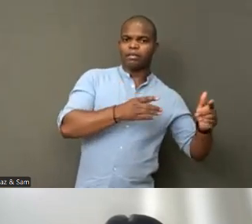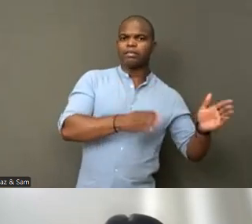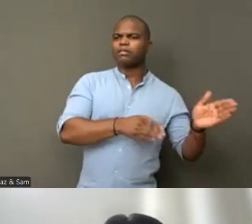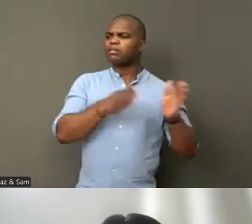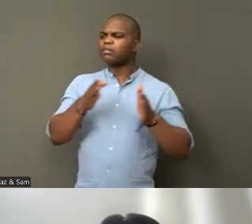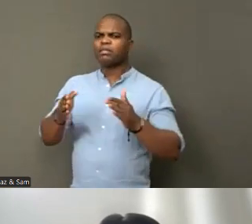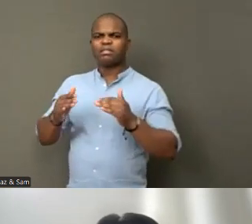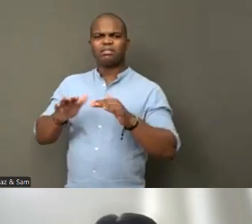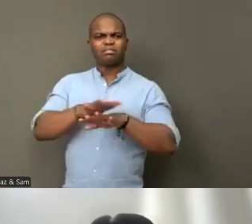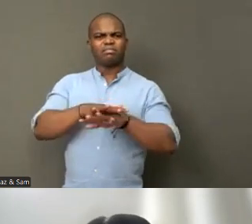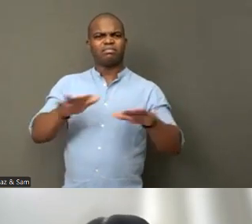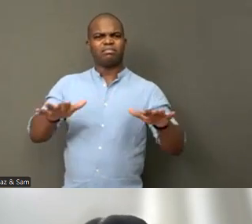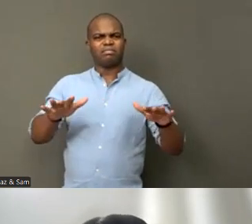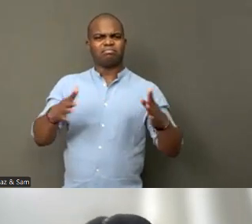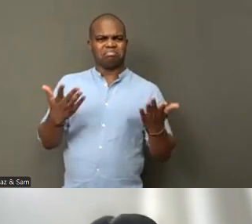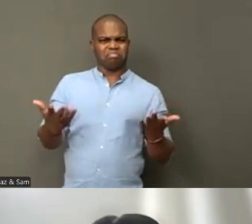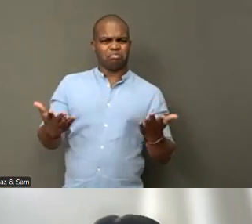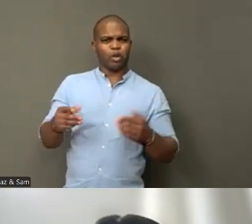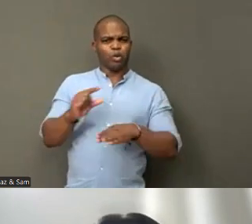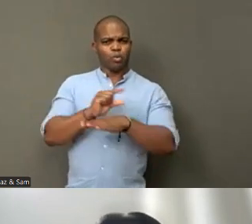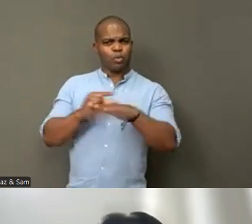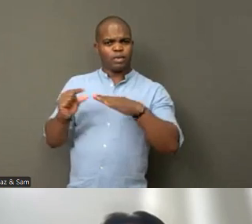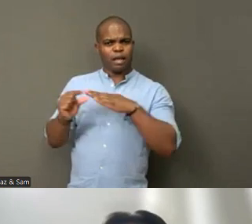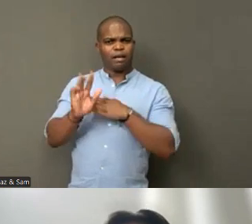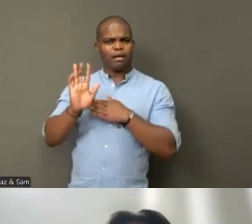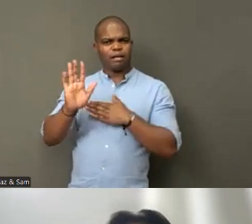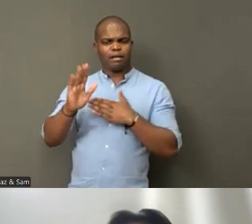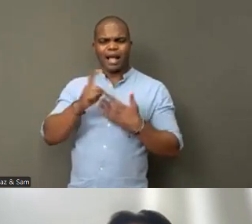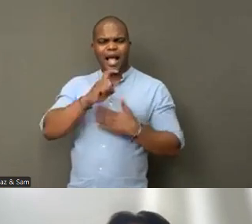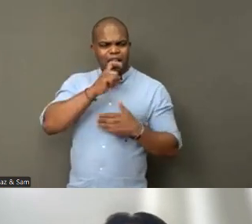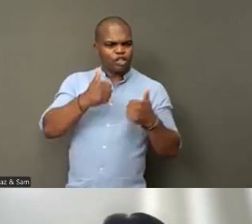desafio, Dr. Anand?